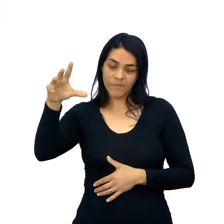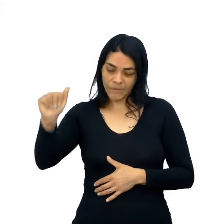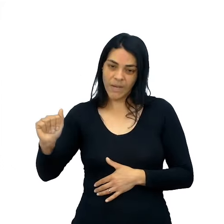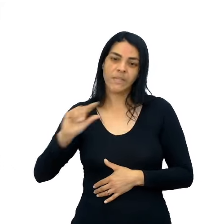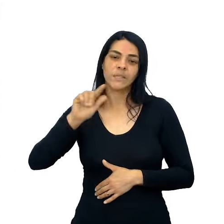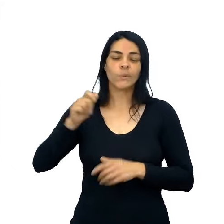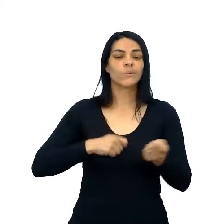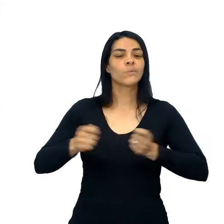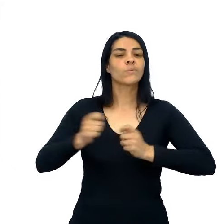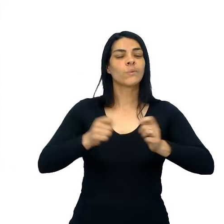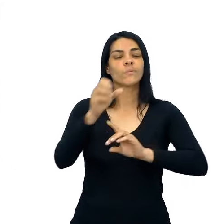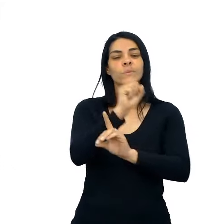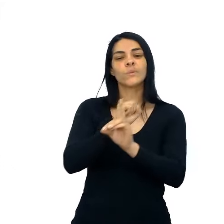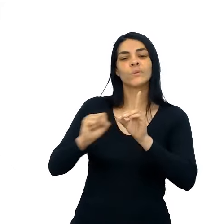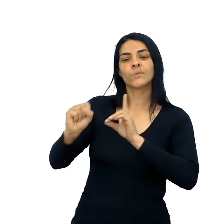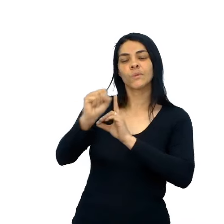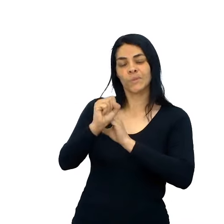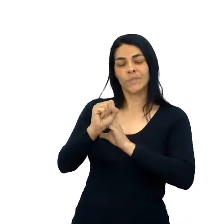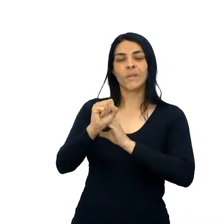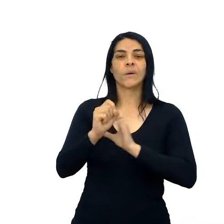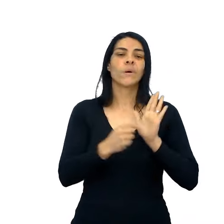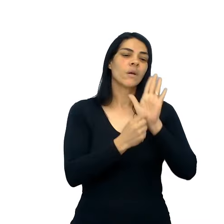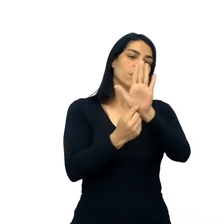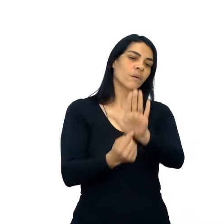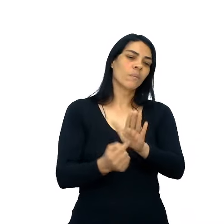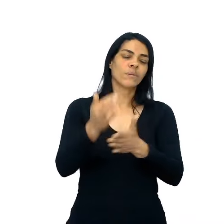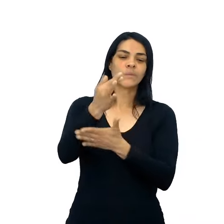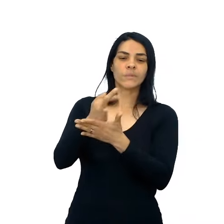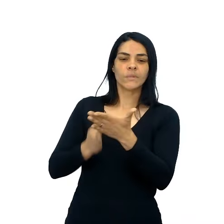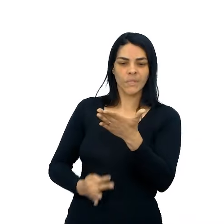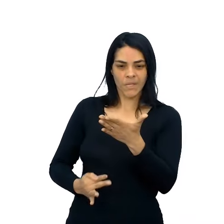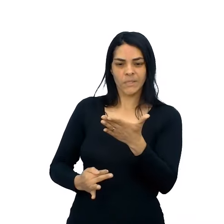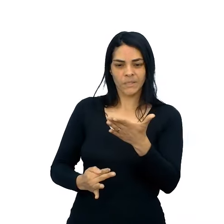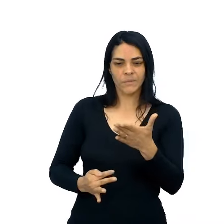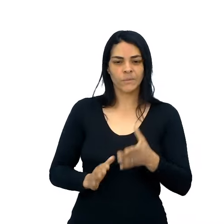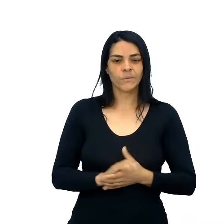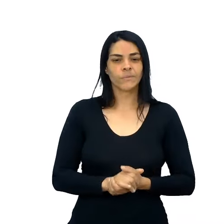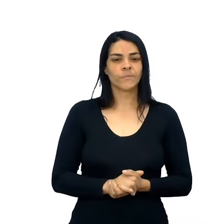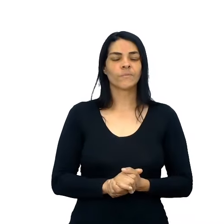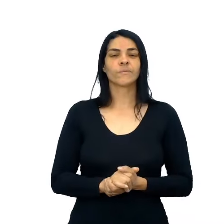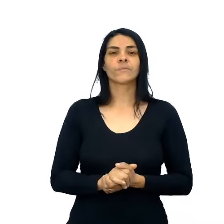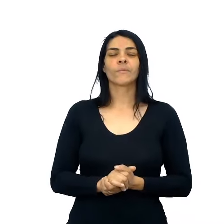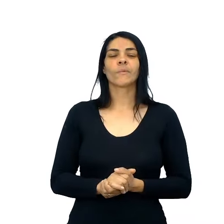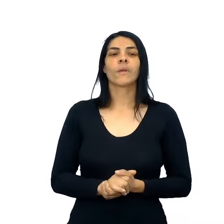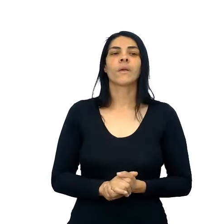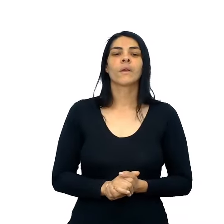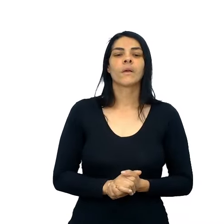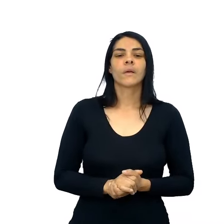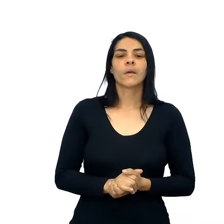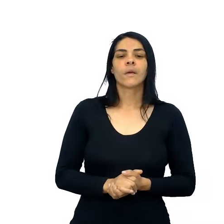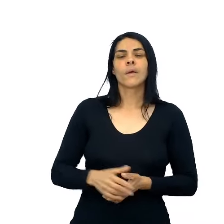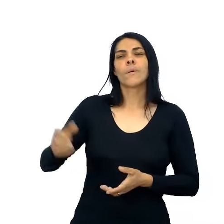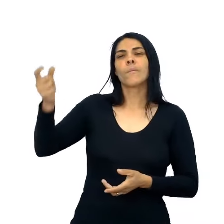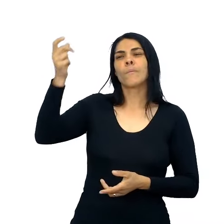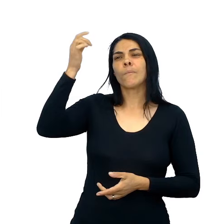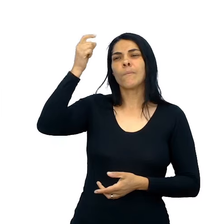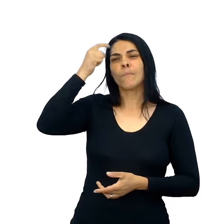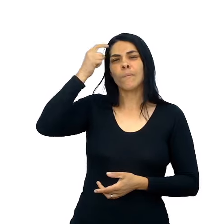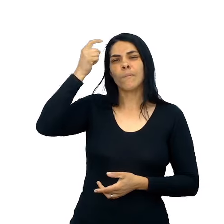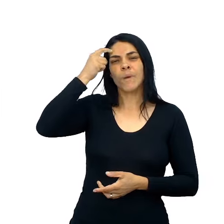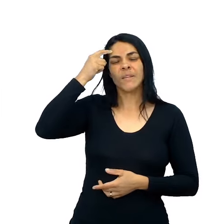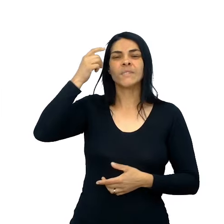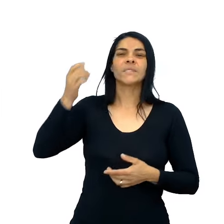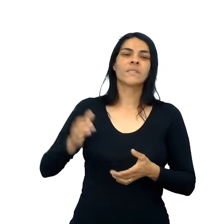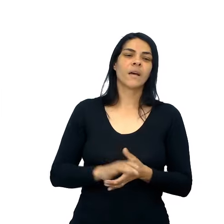domínio social que trazem os textos que têm essa finalidade, olha, documentar, memorizar ações